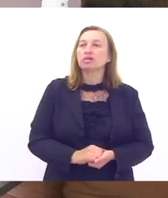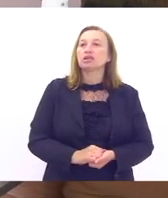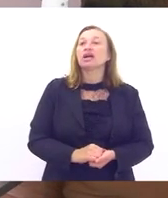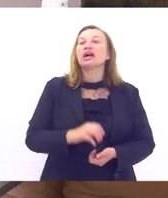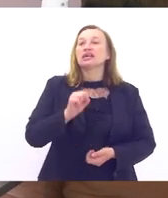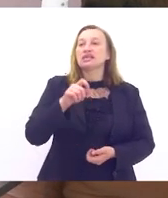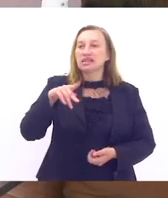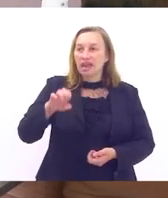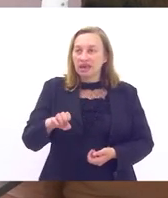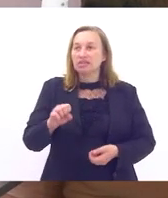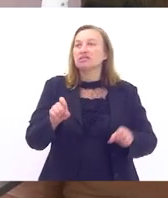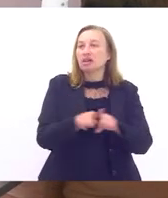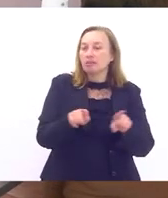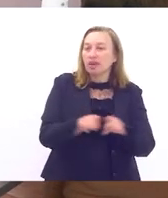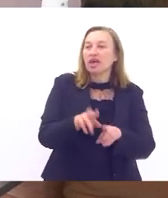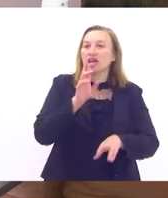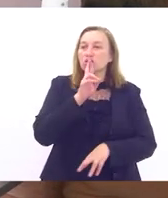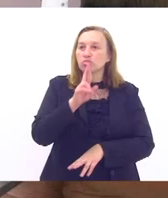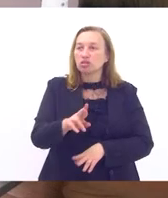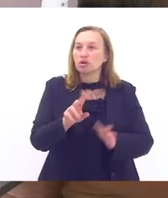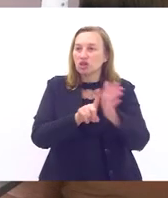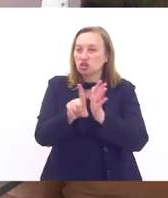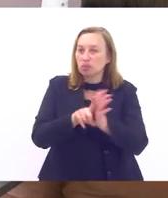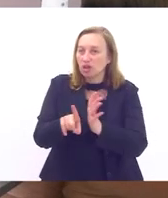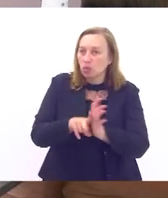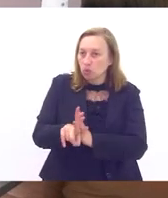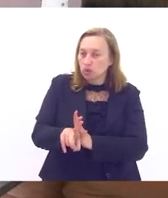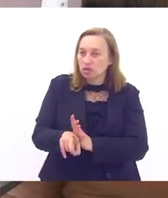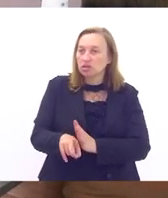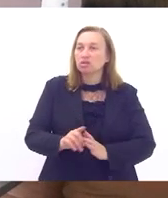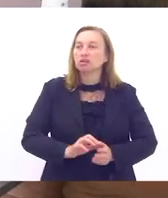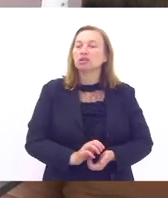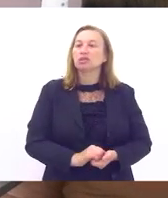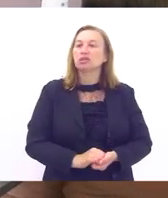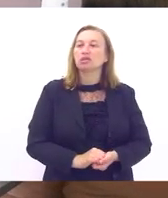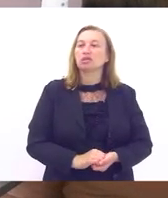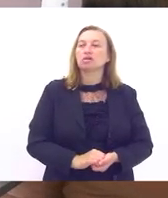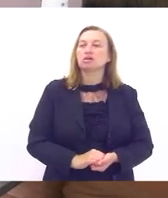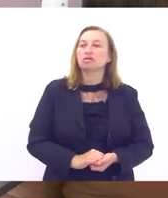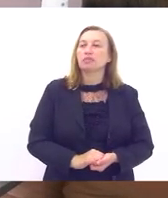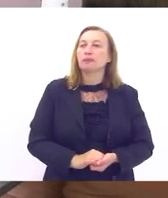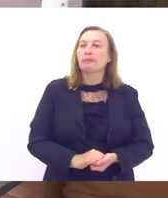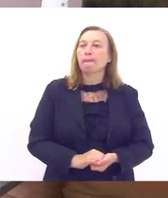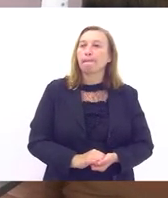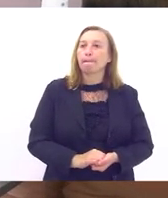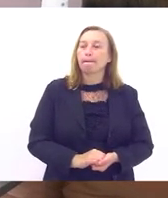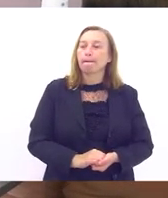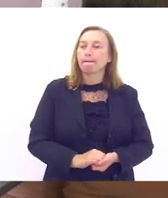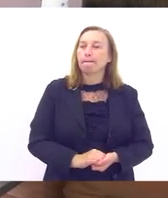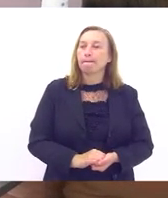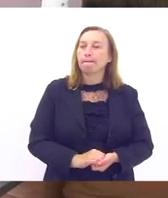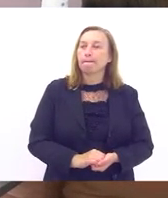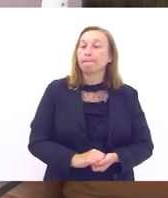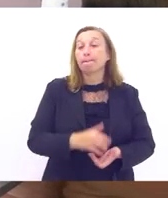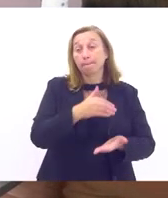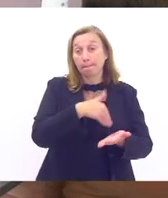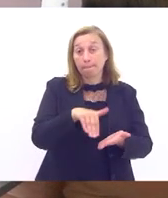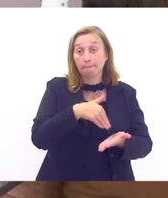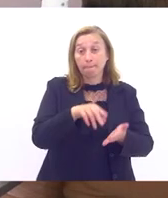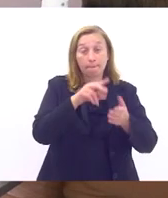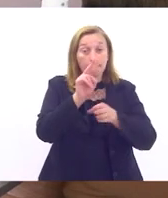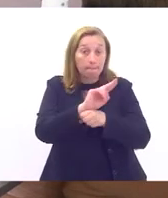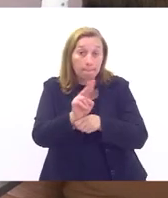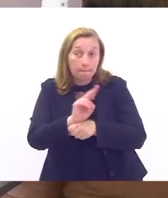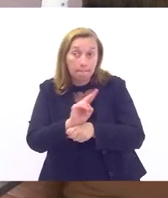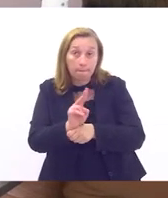2023. A SES também respondeu às perguntas que foram feitas, né, por parte da Subsecretaria de Vigilância e